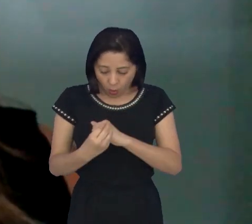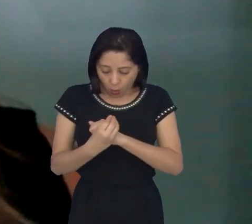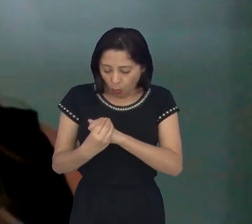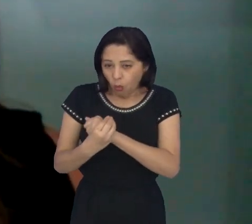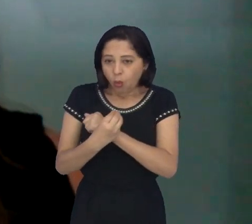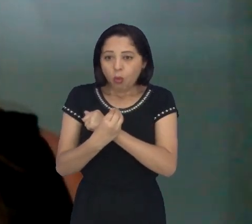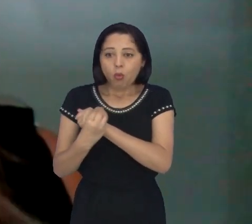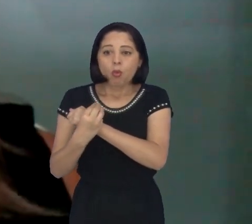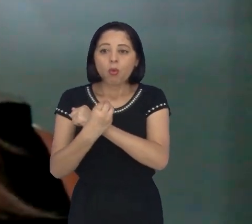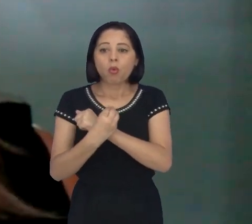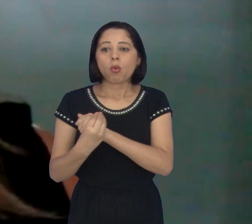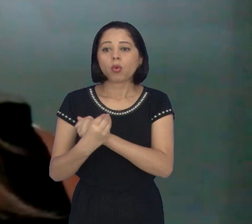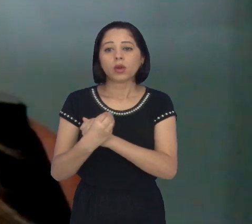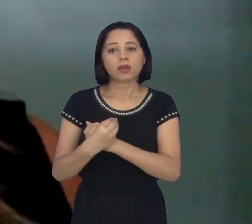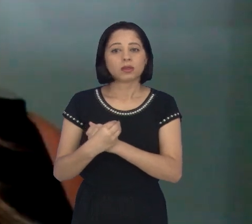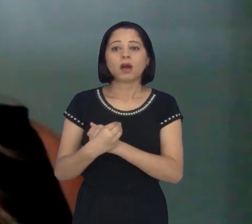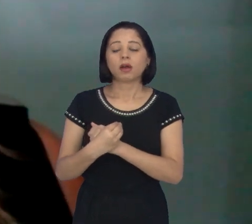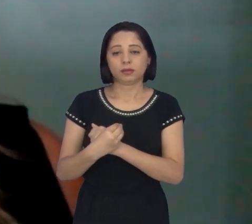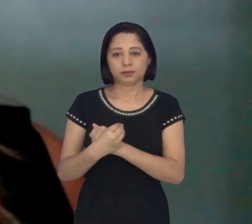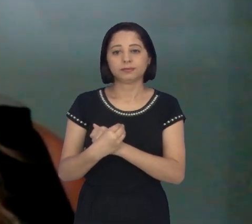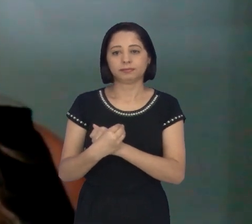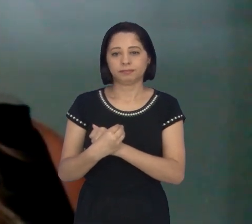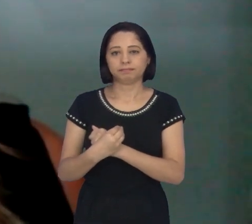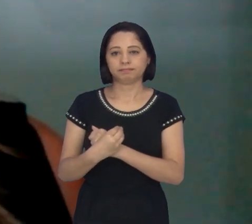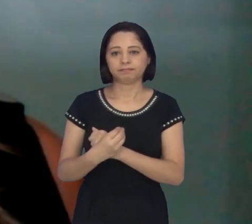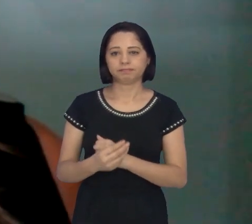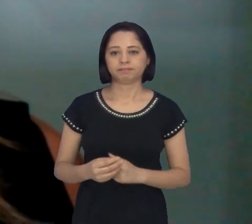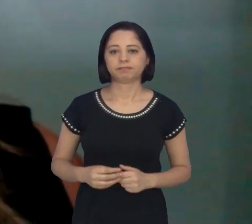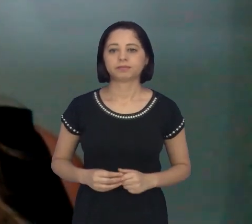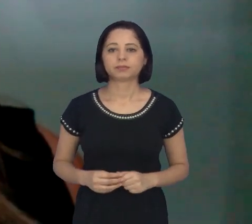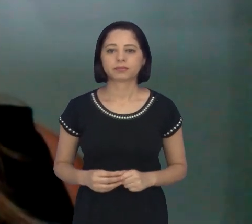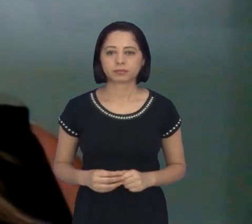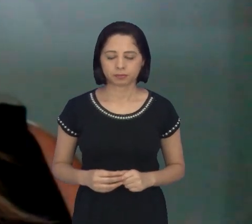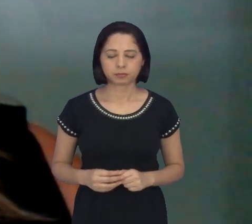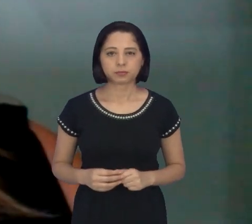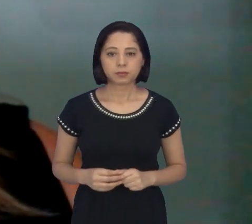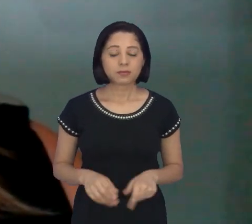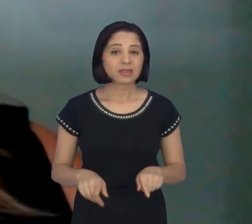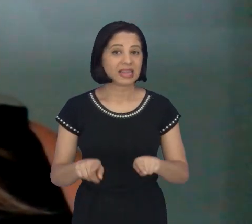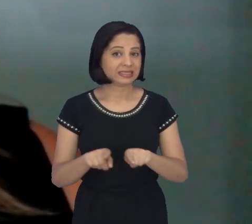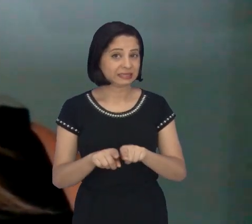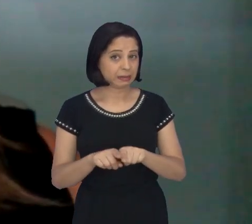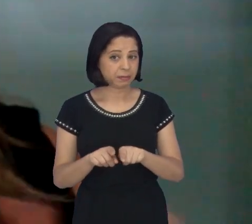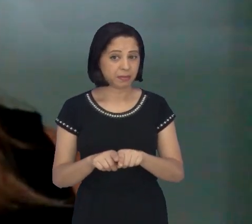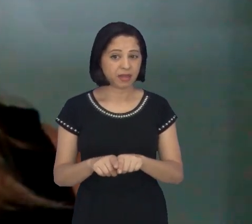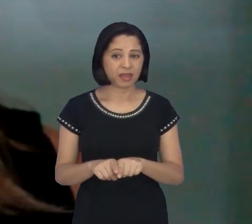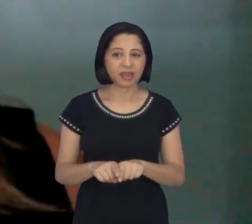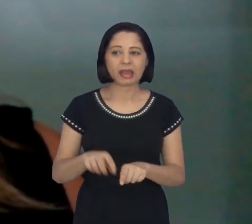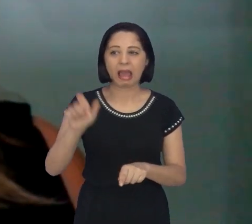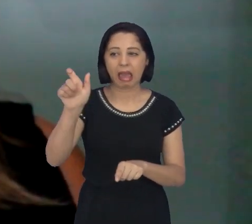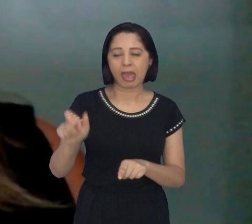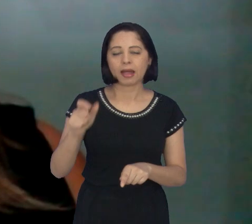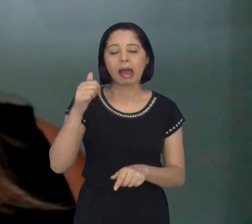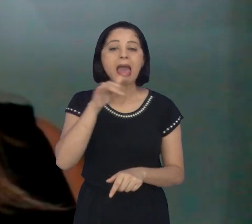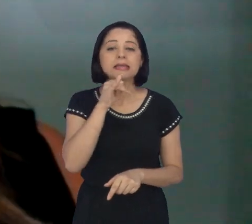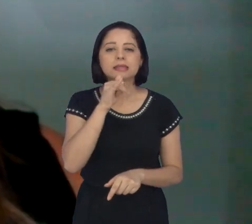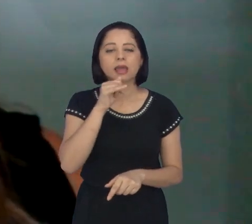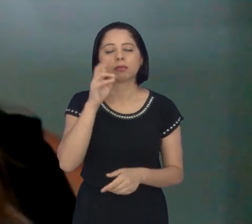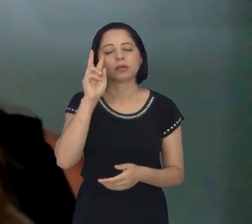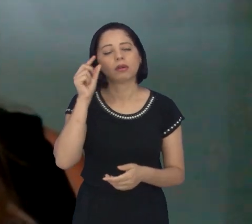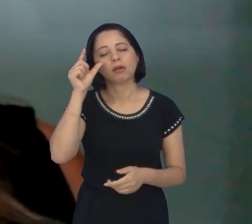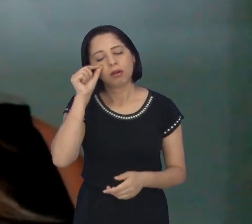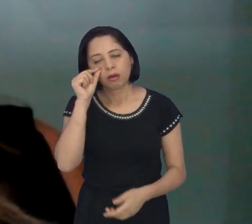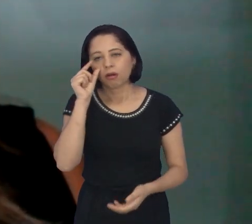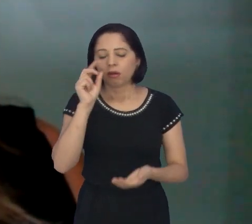poder praticar alguma coisa com relação ao autocuidado. Quando começa a afetar o sono, por exemplo, é